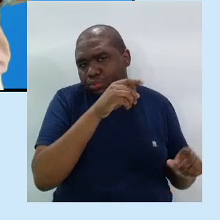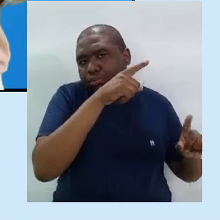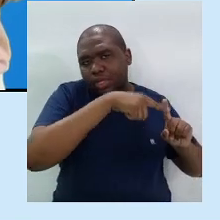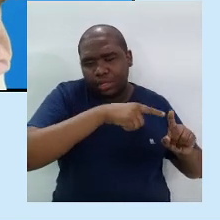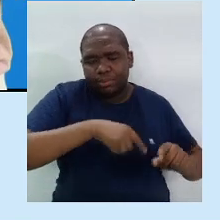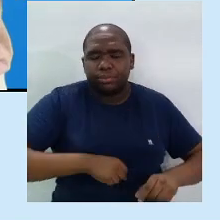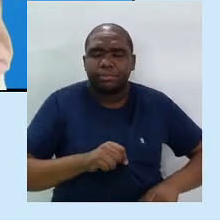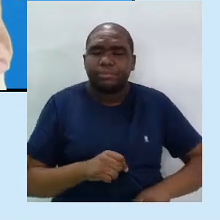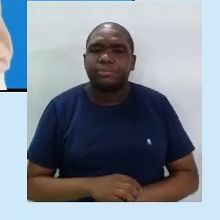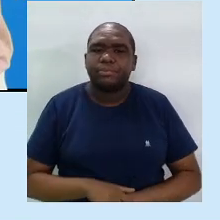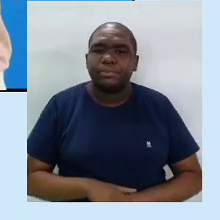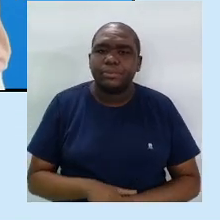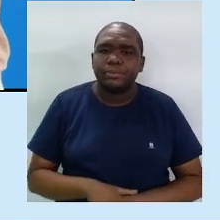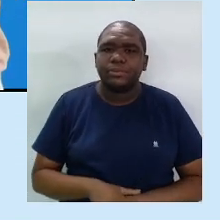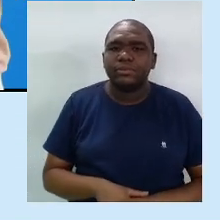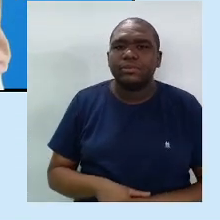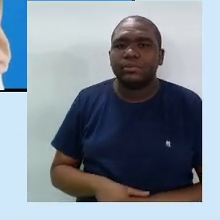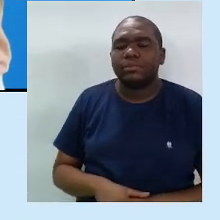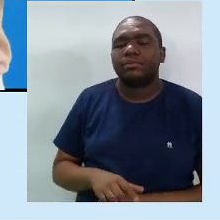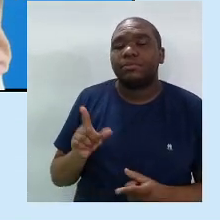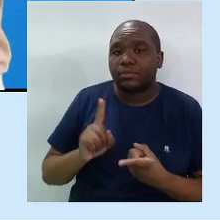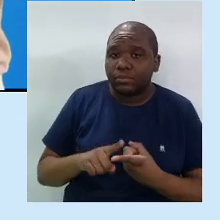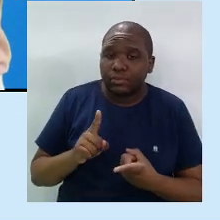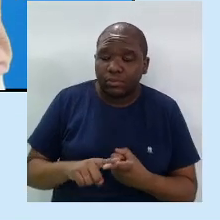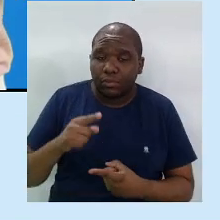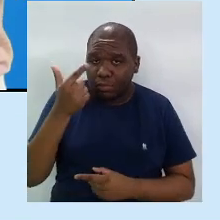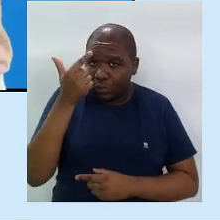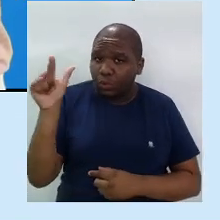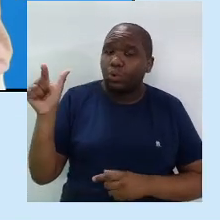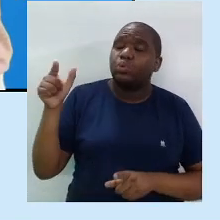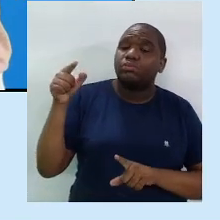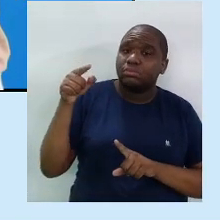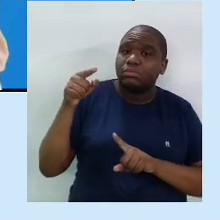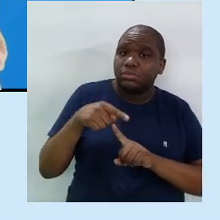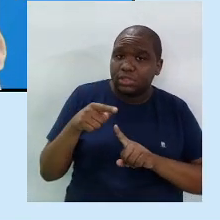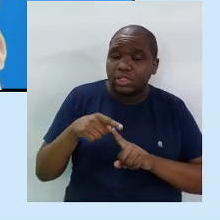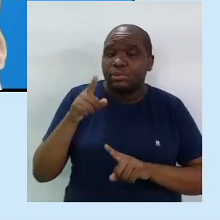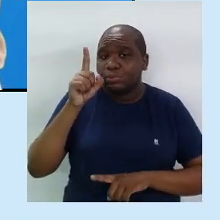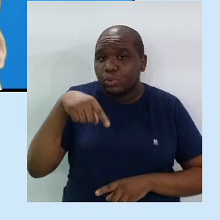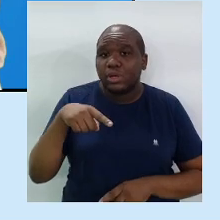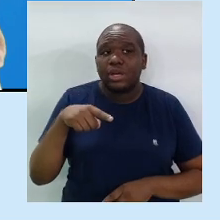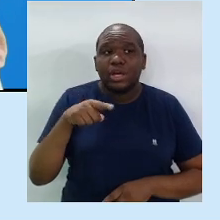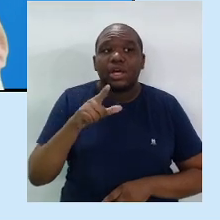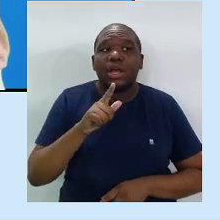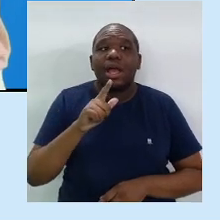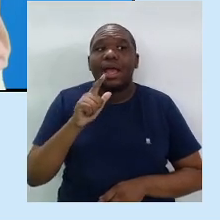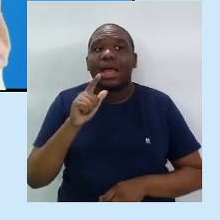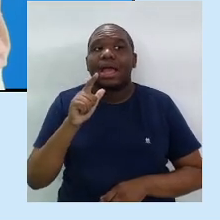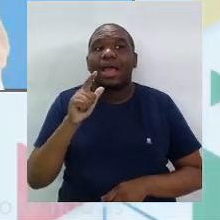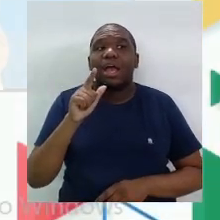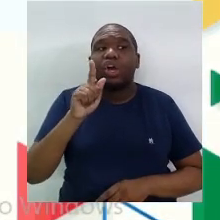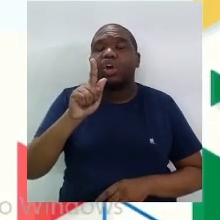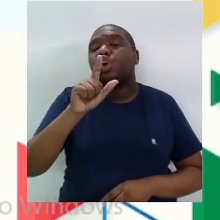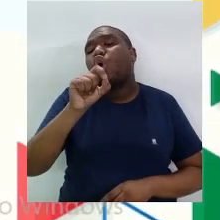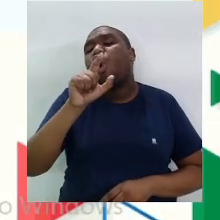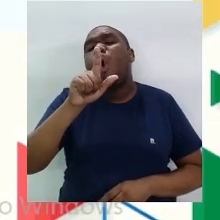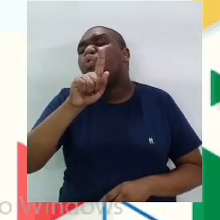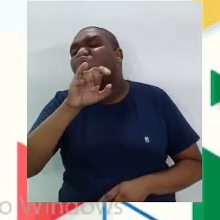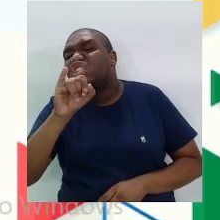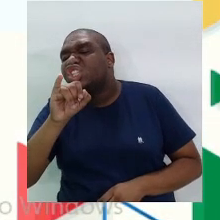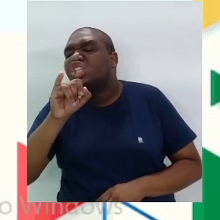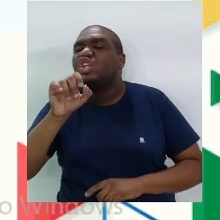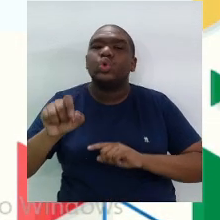liso. Agora eu vou falar sobre outra organela, que é o aparelho de Golgi. O aparelho de Golgi ele